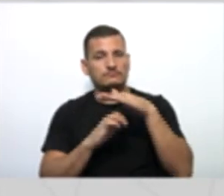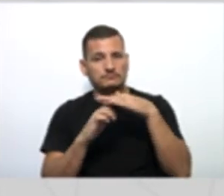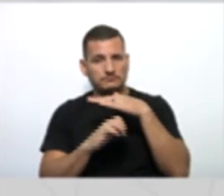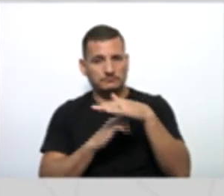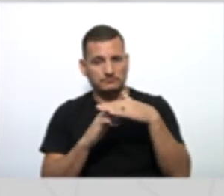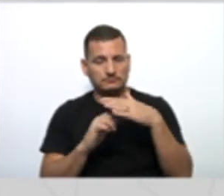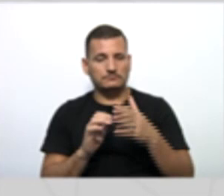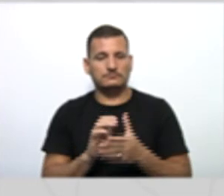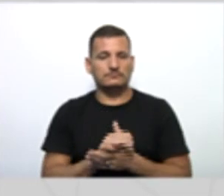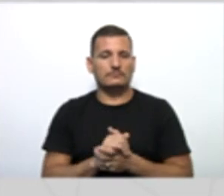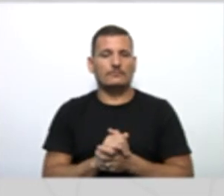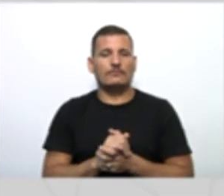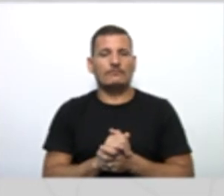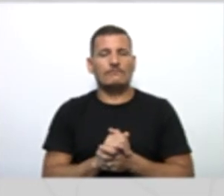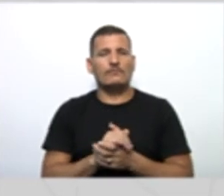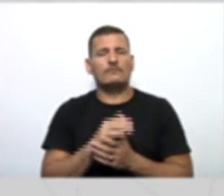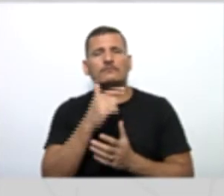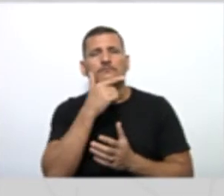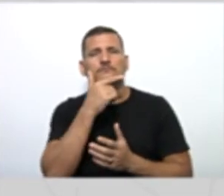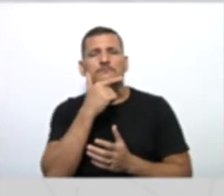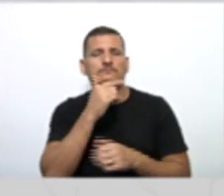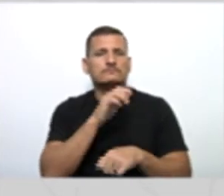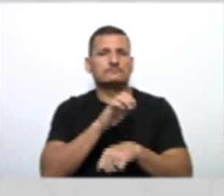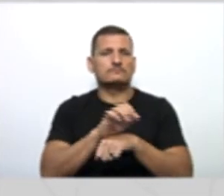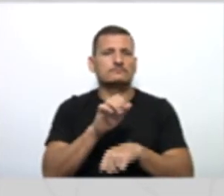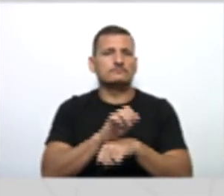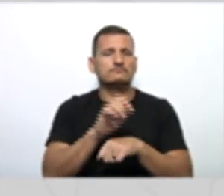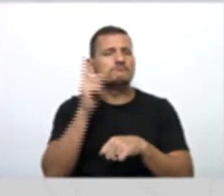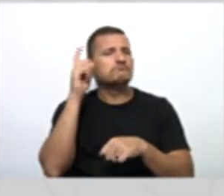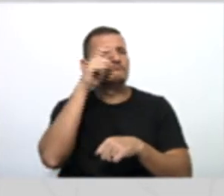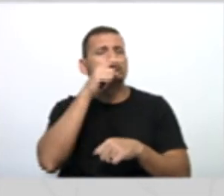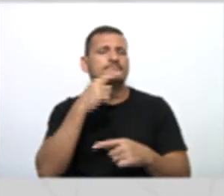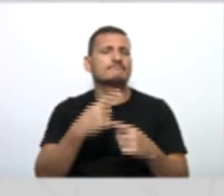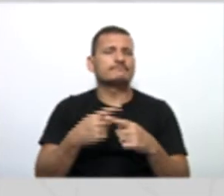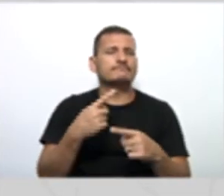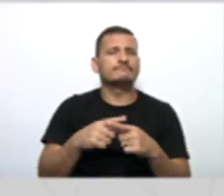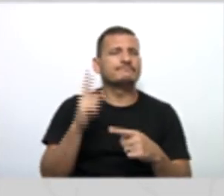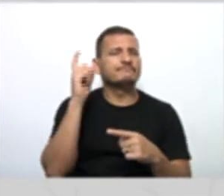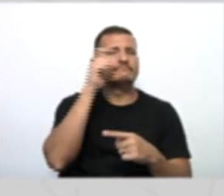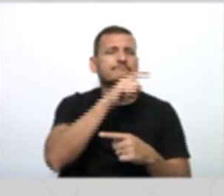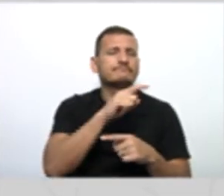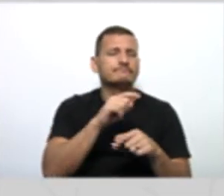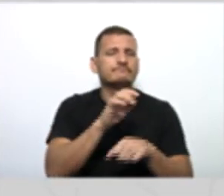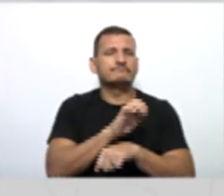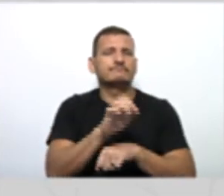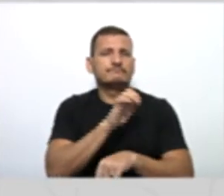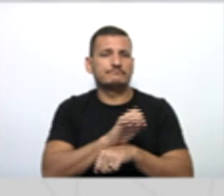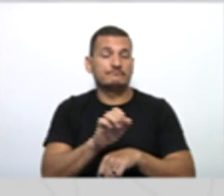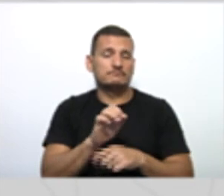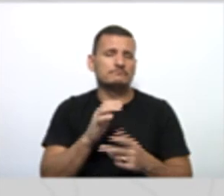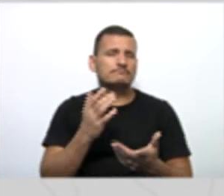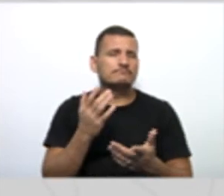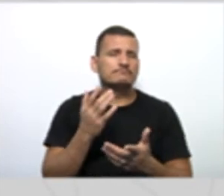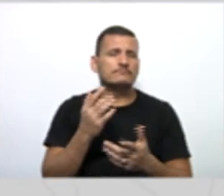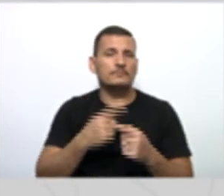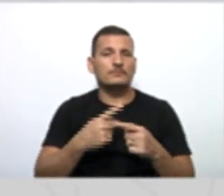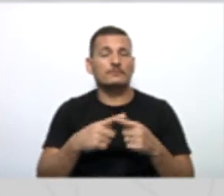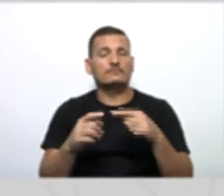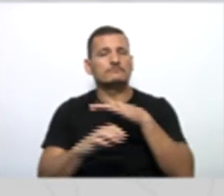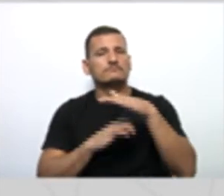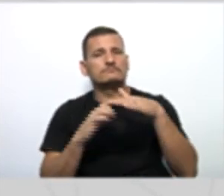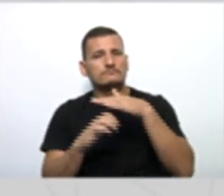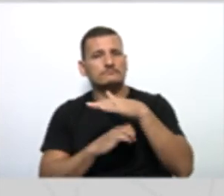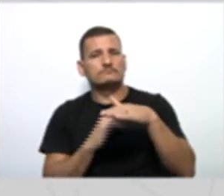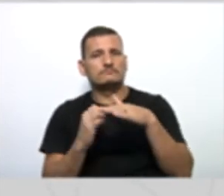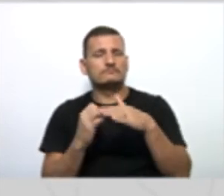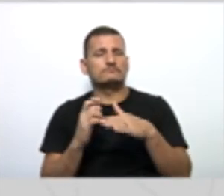tem para oferecer uma vaga de estágio? Por que será que é difícil encontrar um estágio? Por que as instituições oferecem